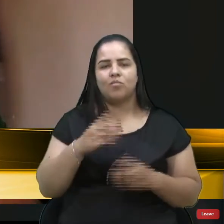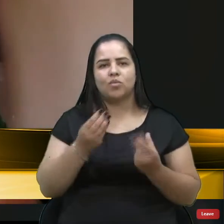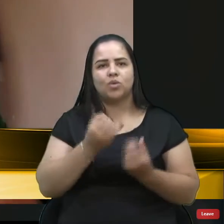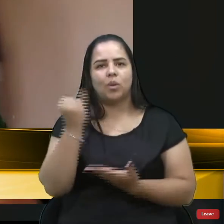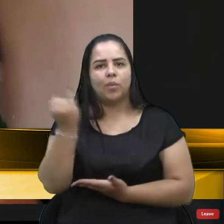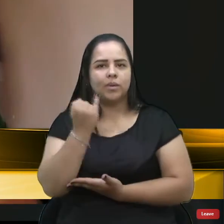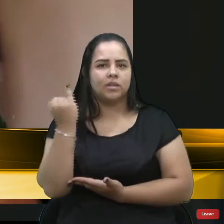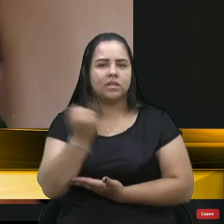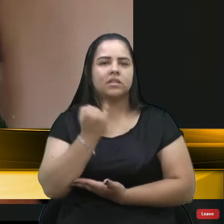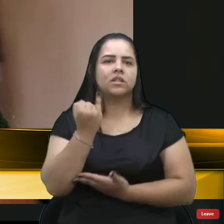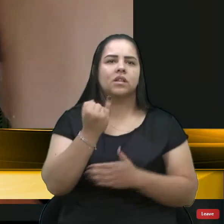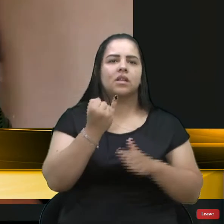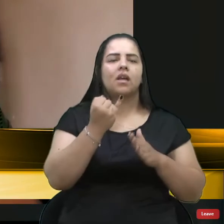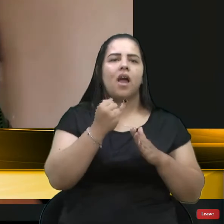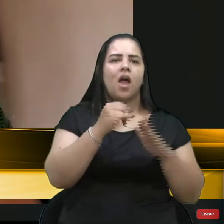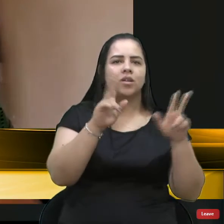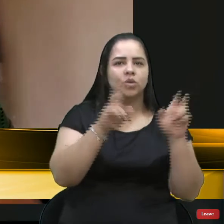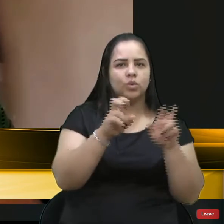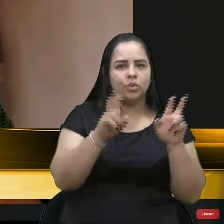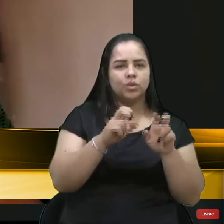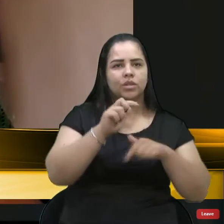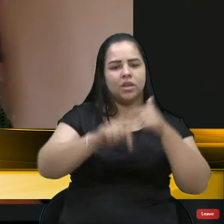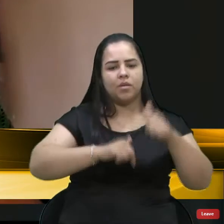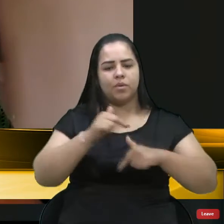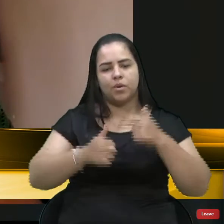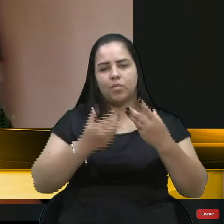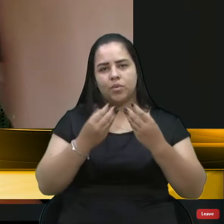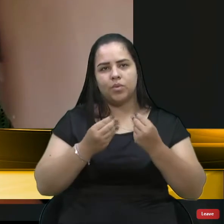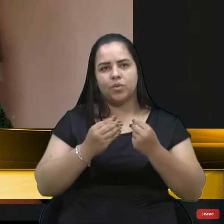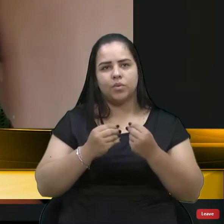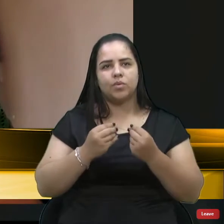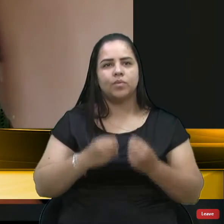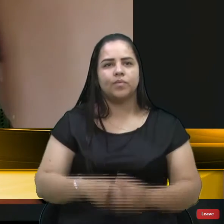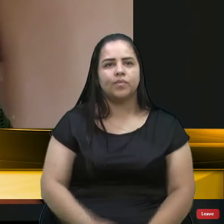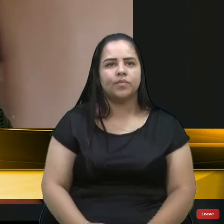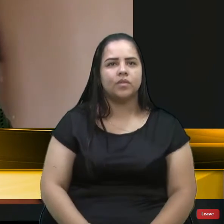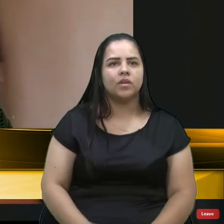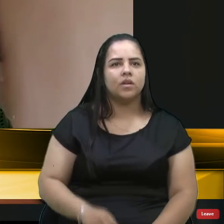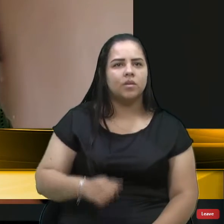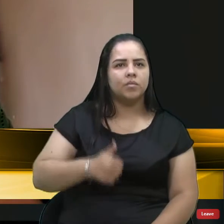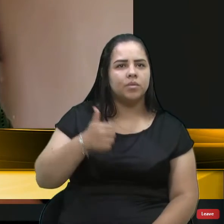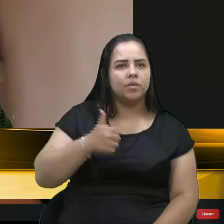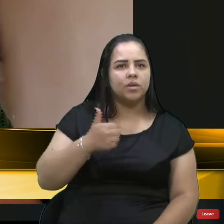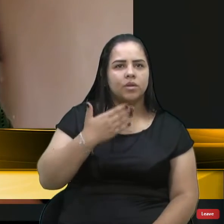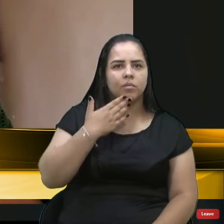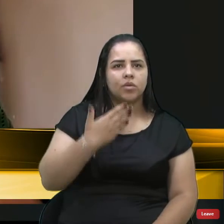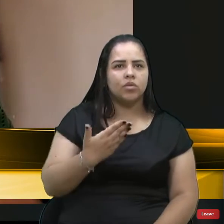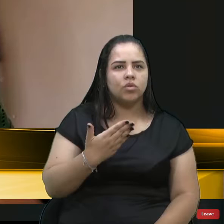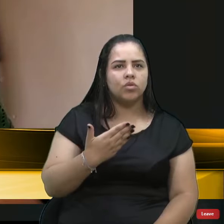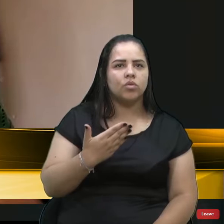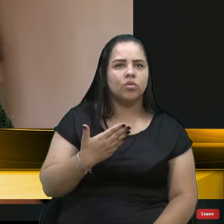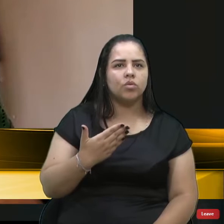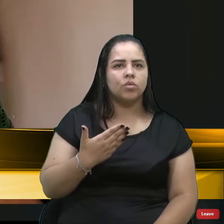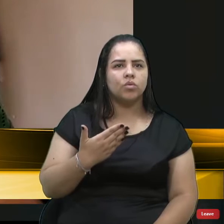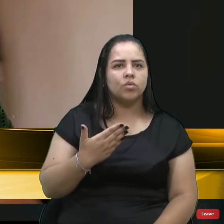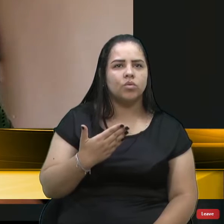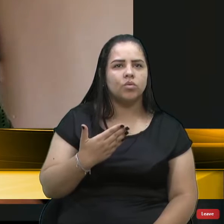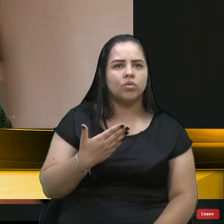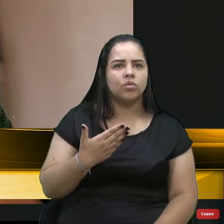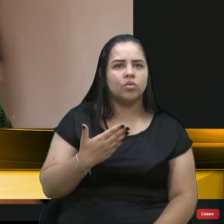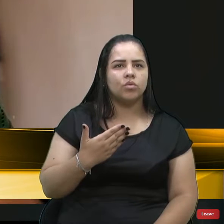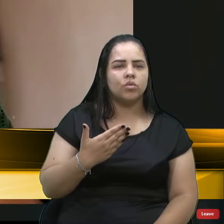muito essas questões. Quero conceder uma parte, acho que quem me pediu primeiro foi o